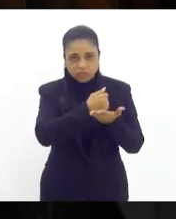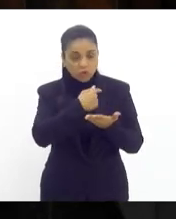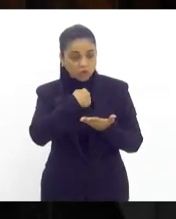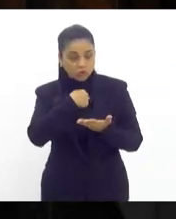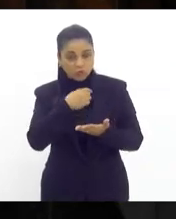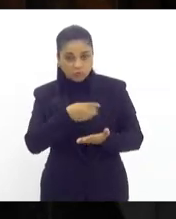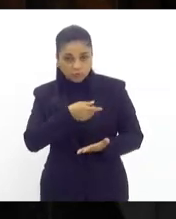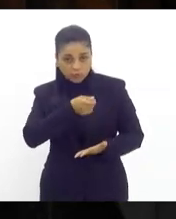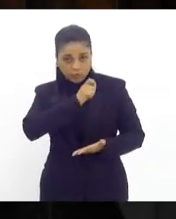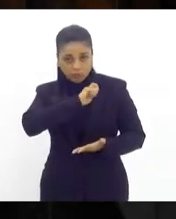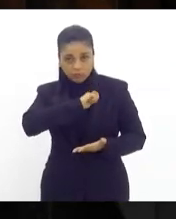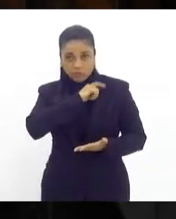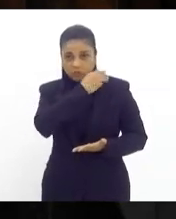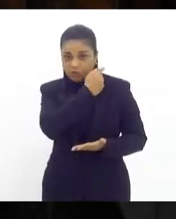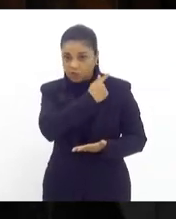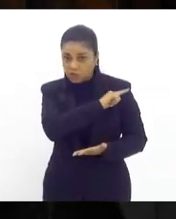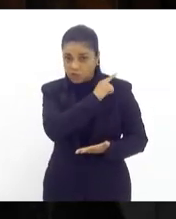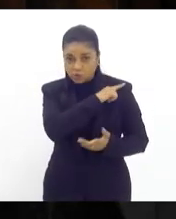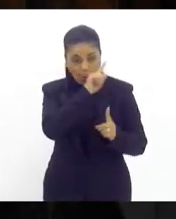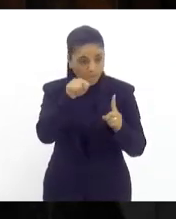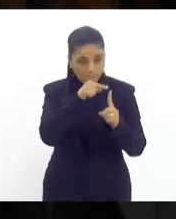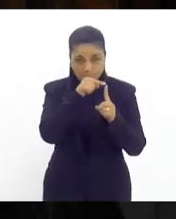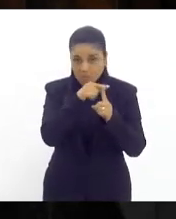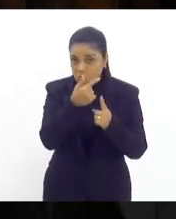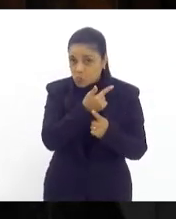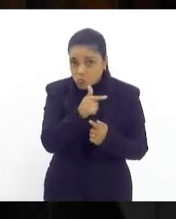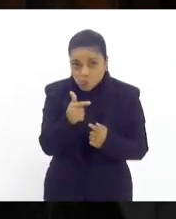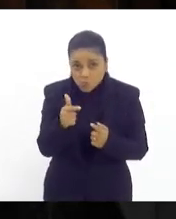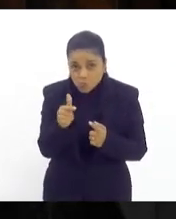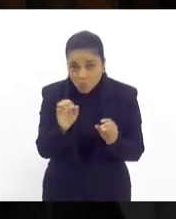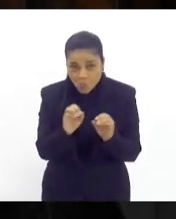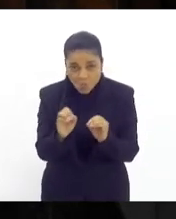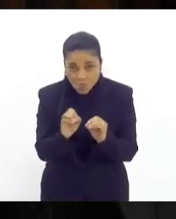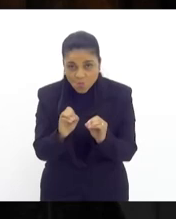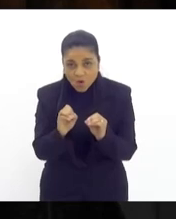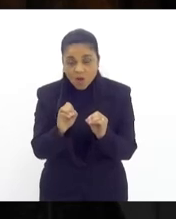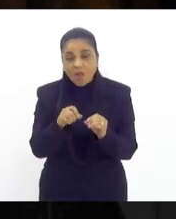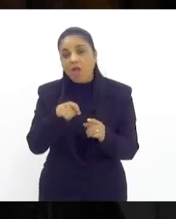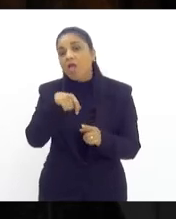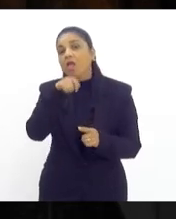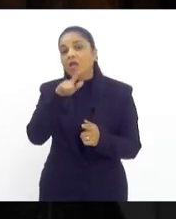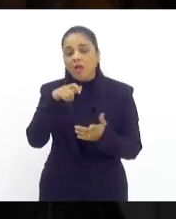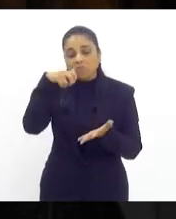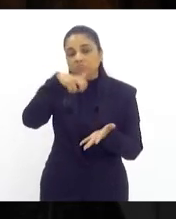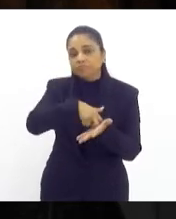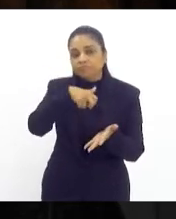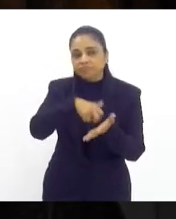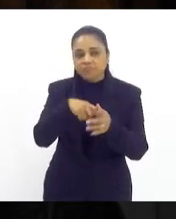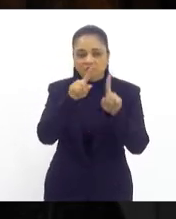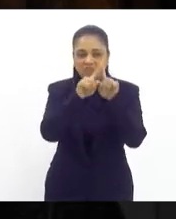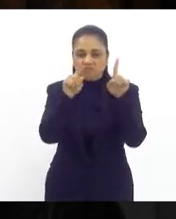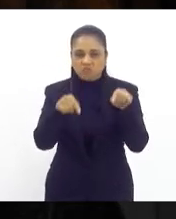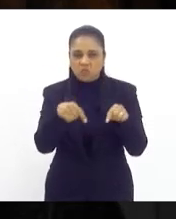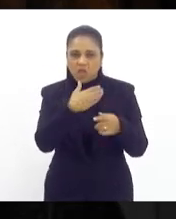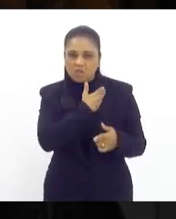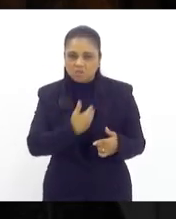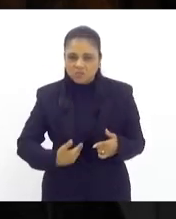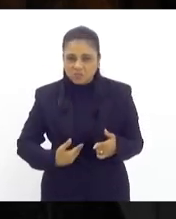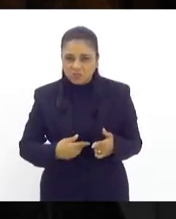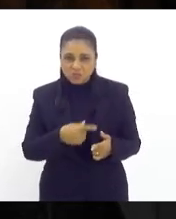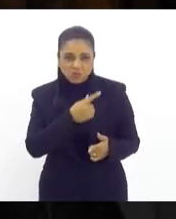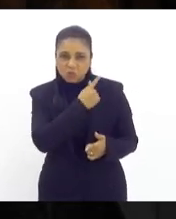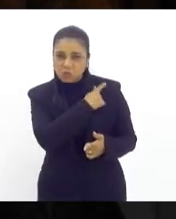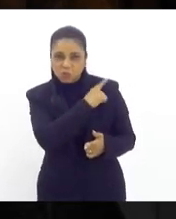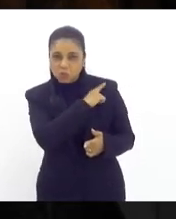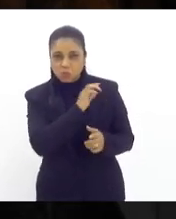não cumprir as metas quem vai pagar é o funcionalismo público e não o gestor então